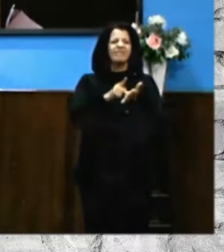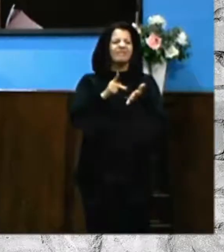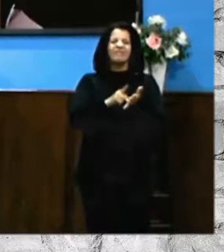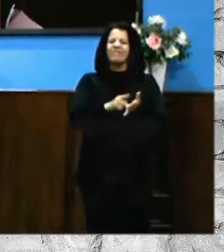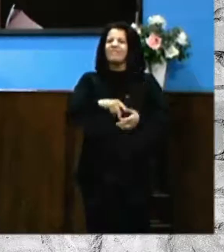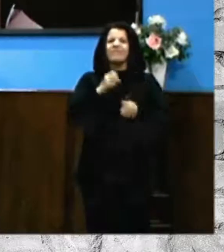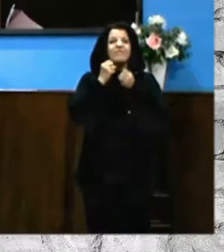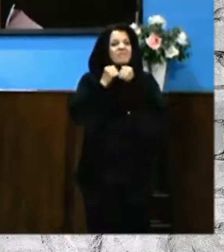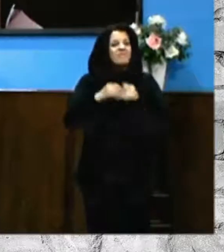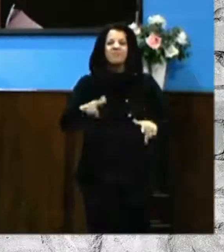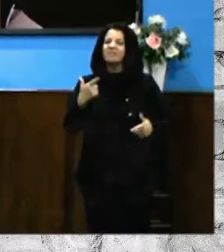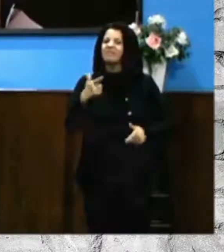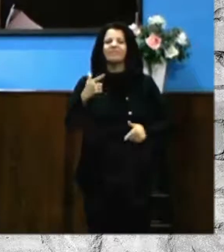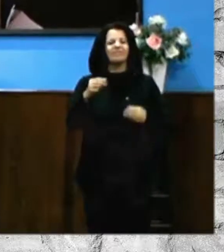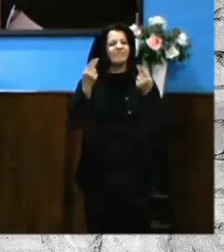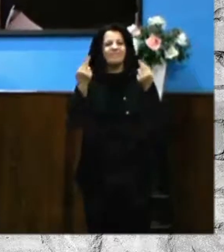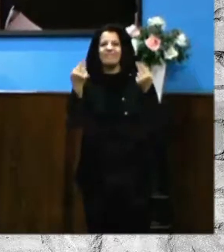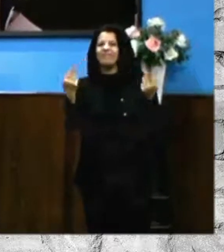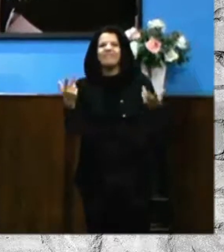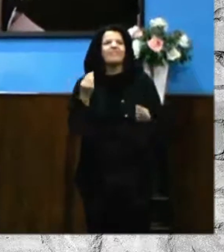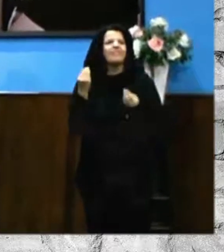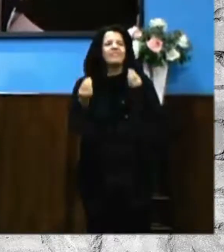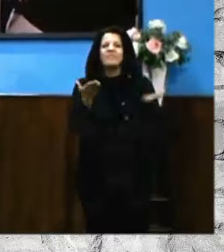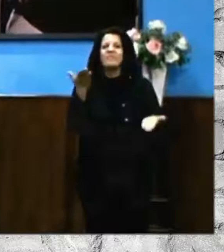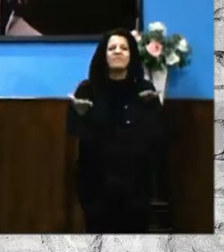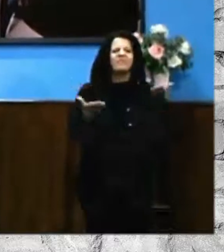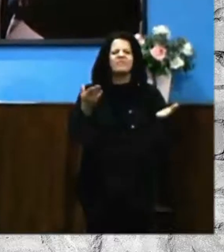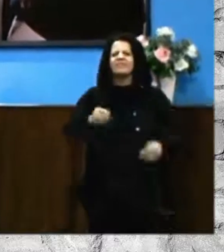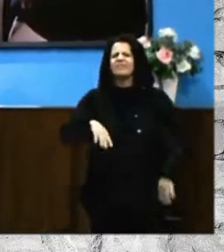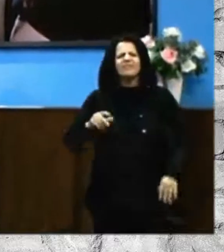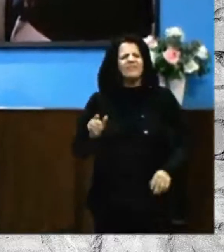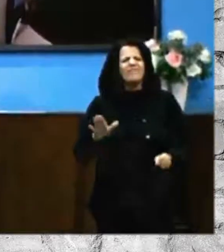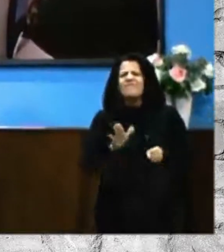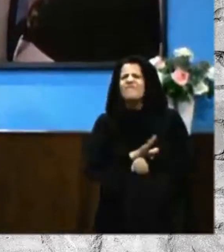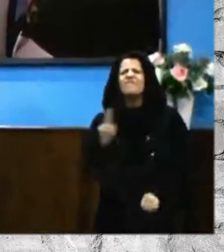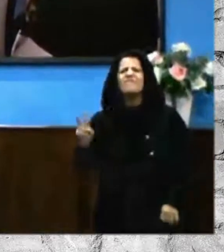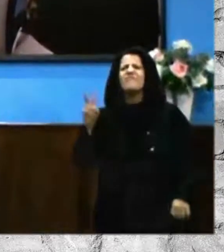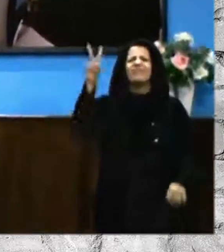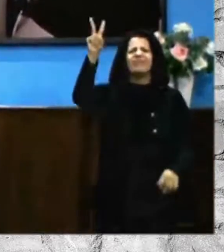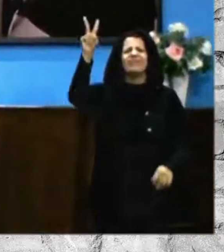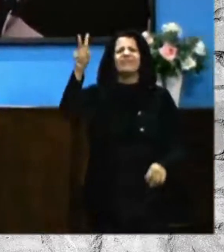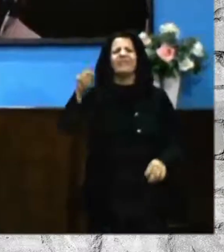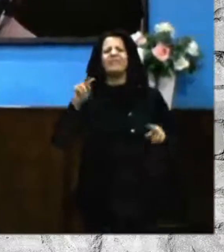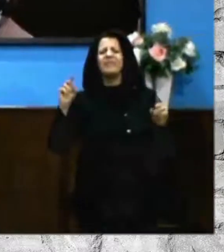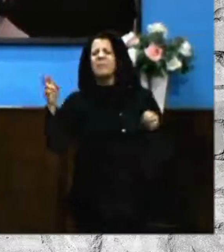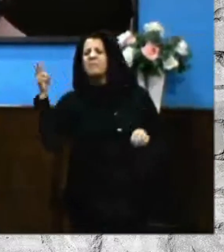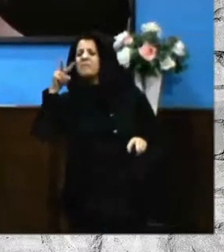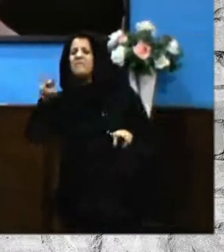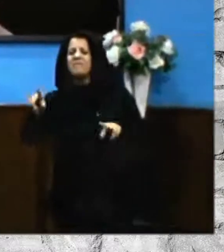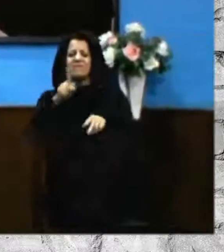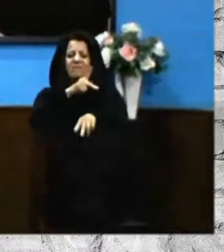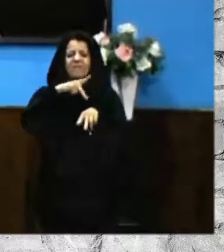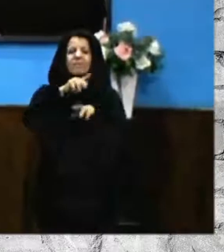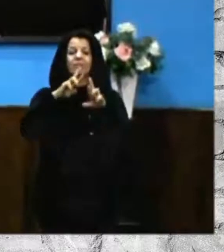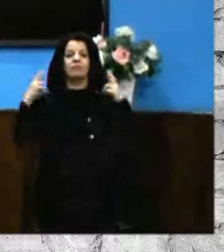riqueza inigualável. É muito valoroso ver o povo de Deus se reunindo, mesmo através da